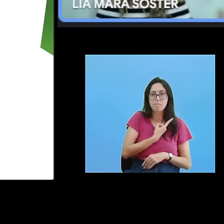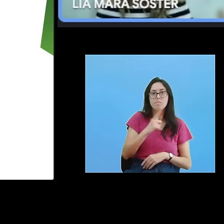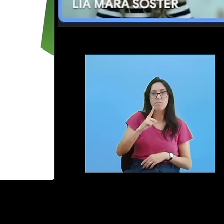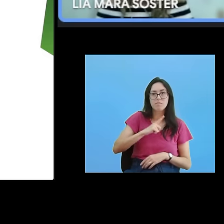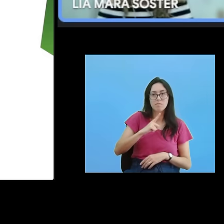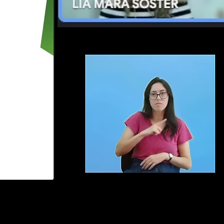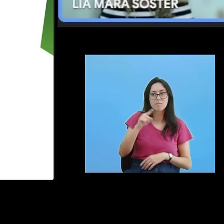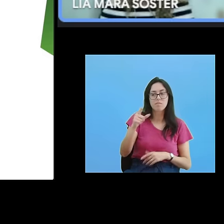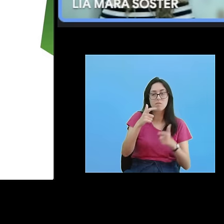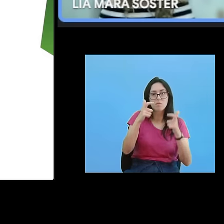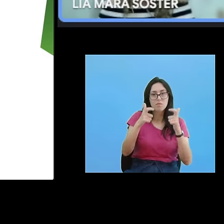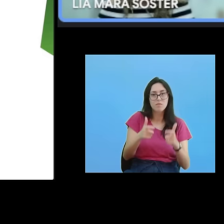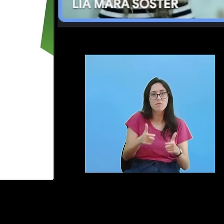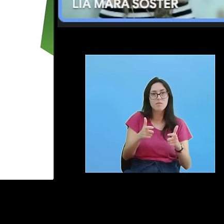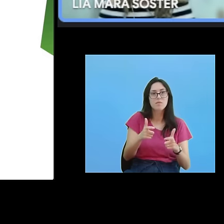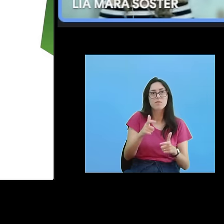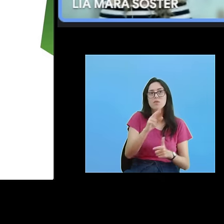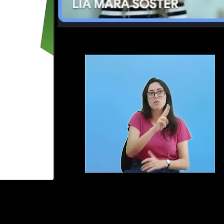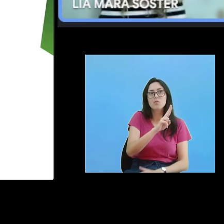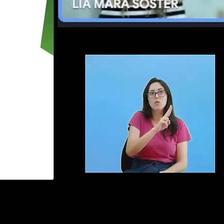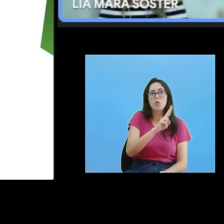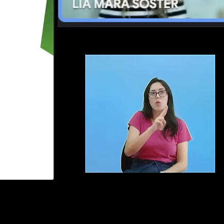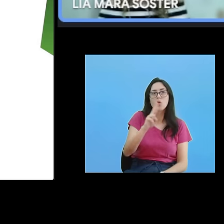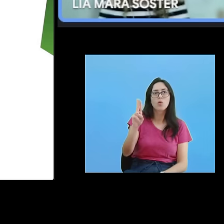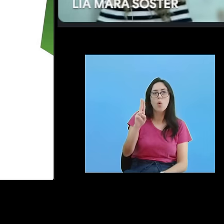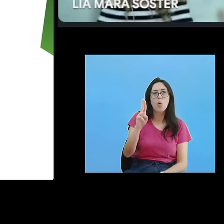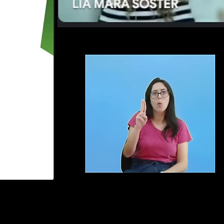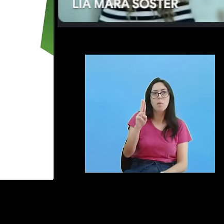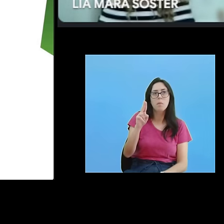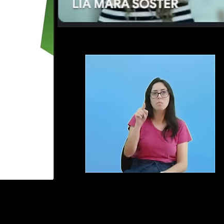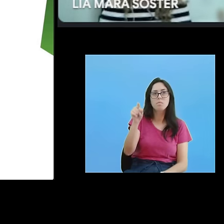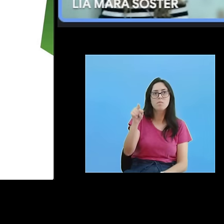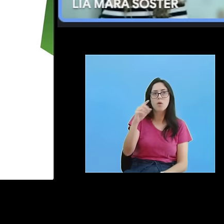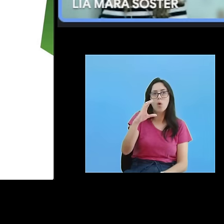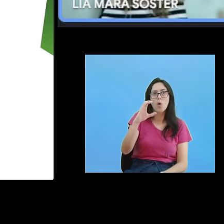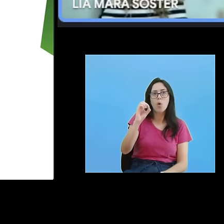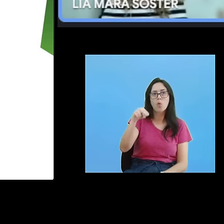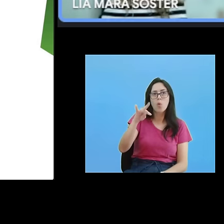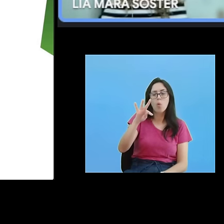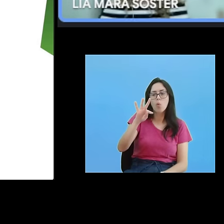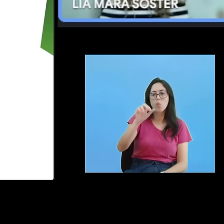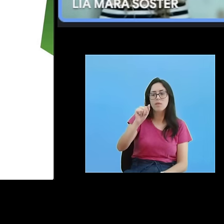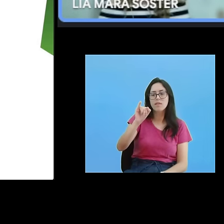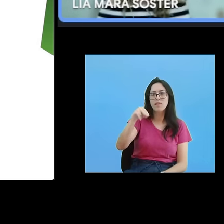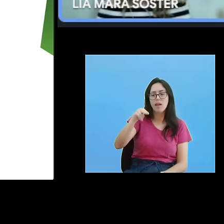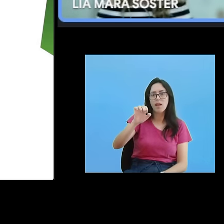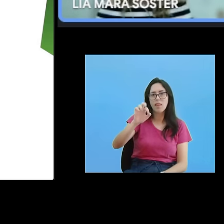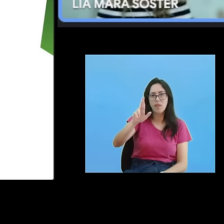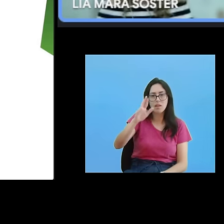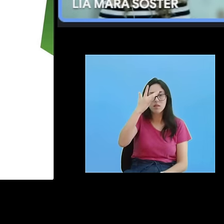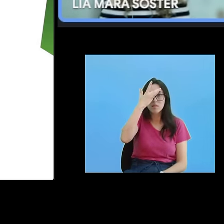um espaço chamado de container, onde as pessoas com deficiência visual tiveram alguns